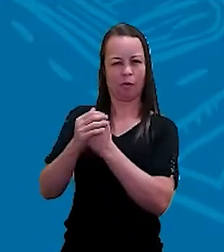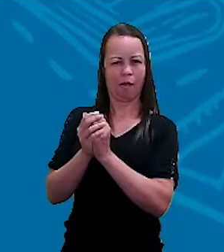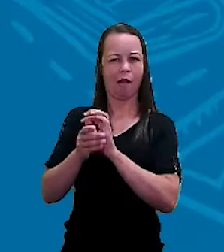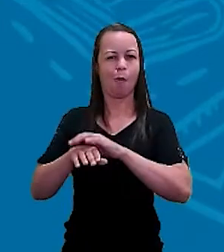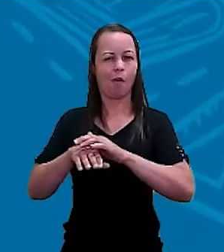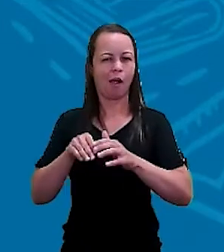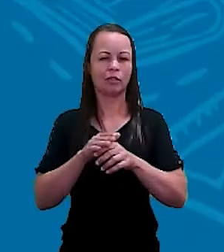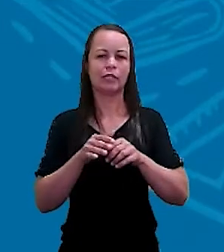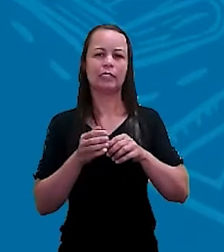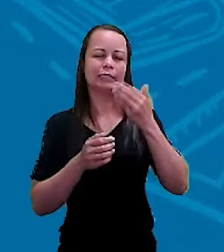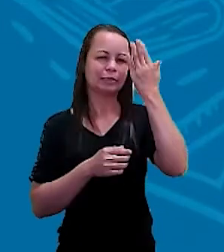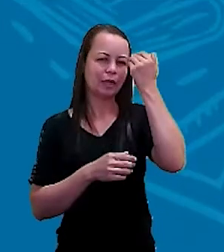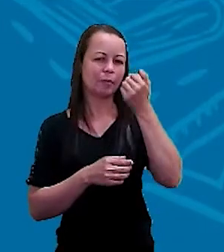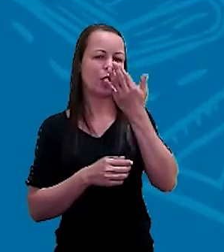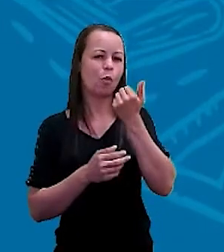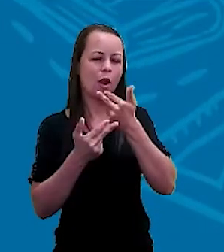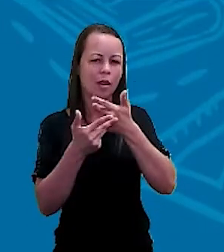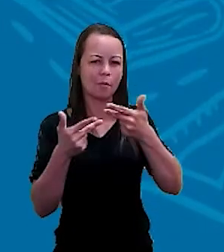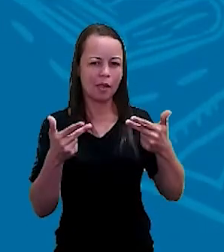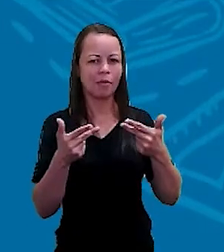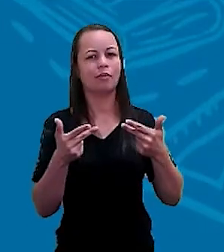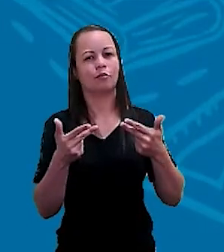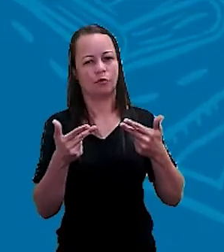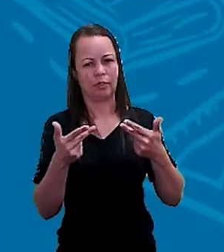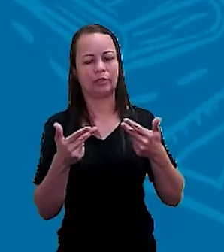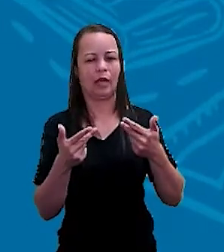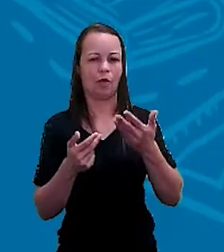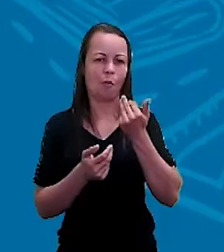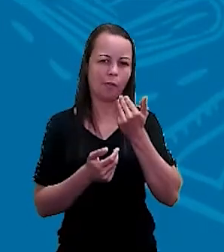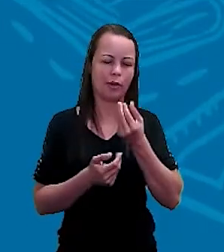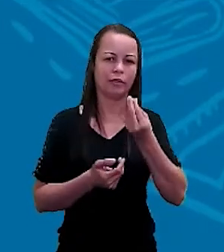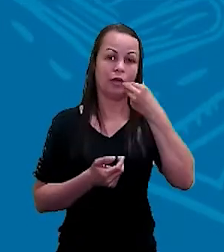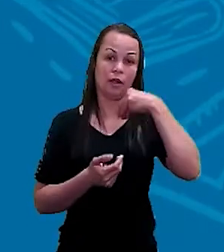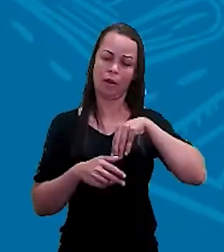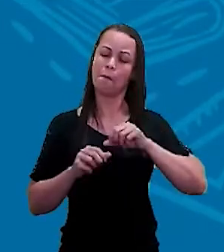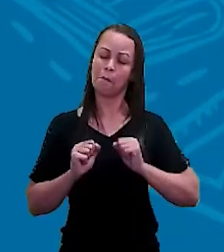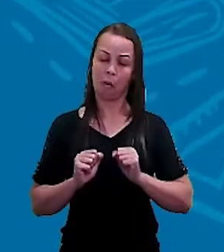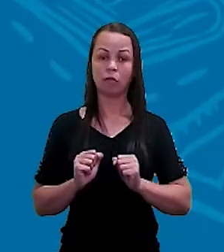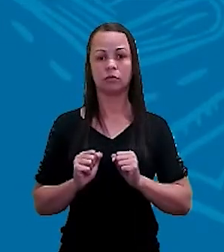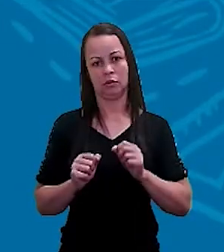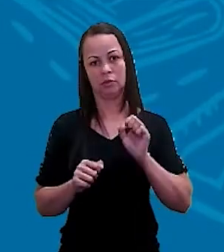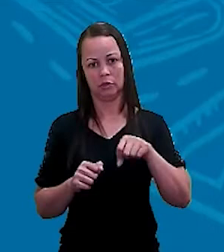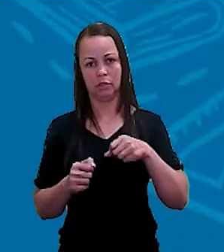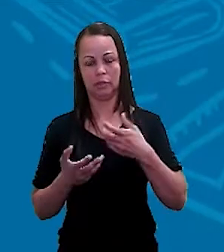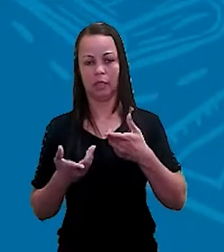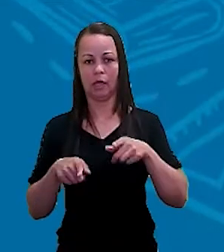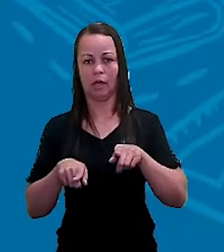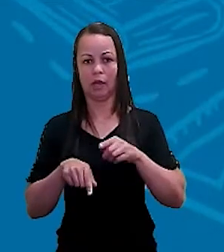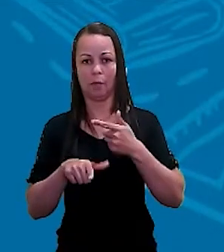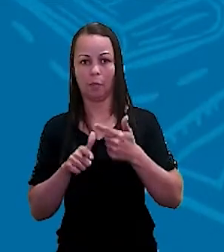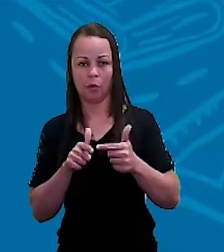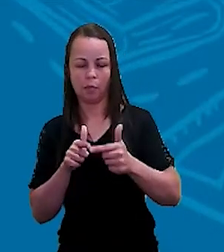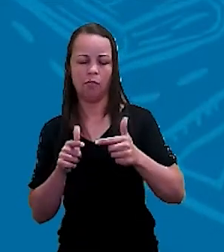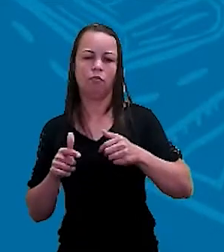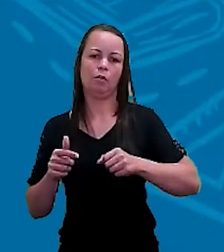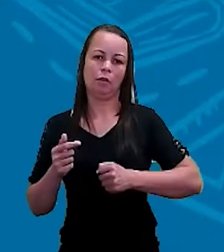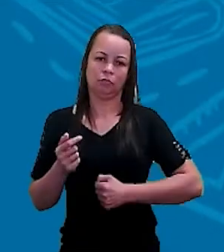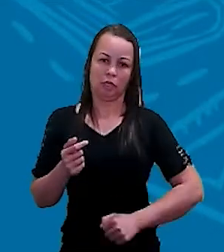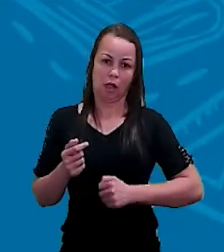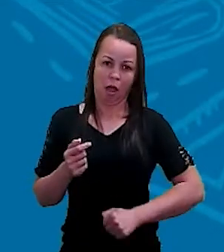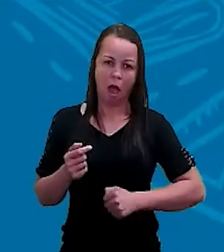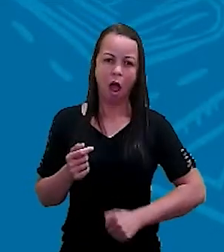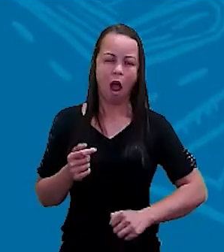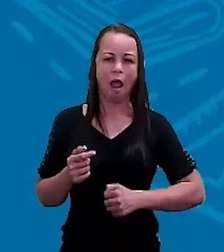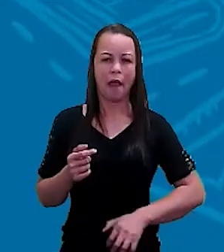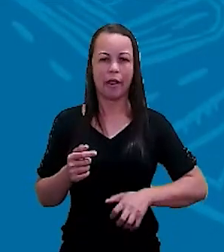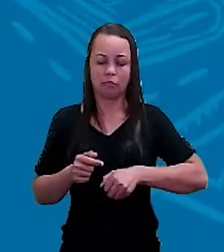do alimento que você está ingerindo, porque pode sim comprometer e levar você a um problema de diarreia e em alguns casos até de disenteria, que é a